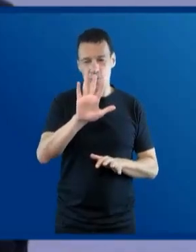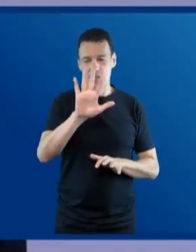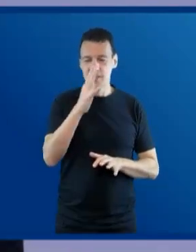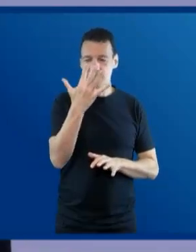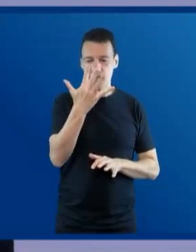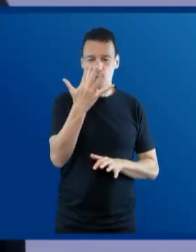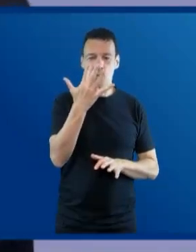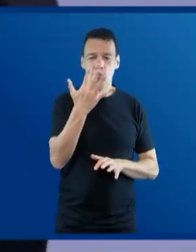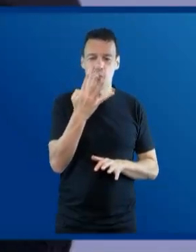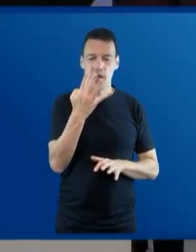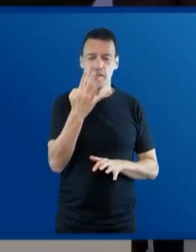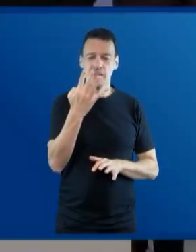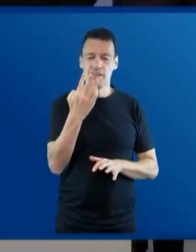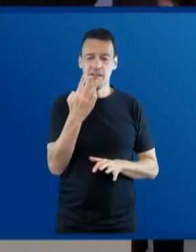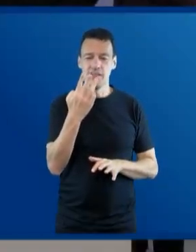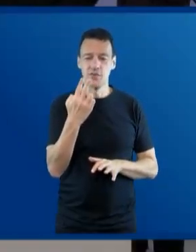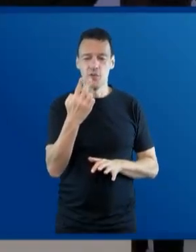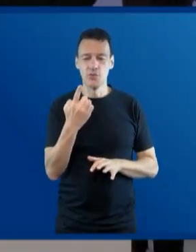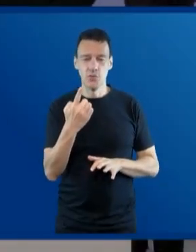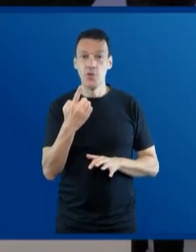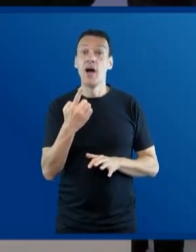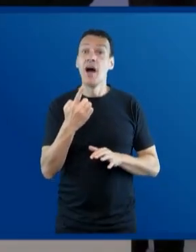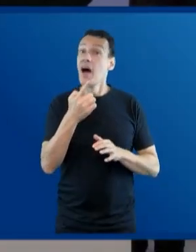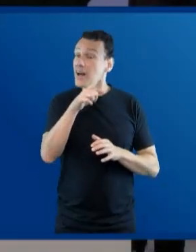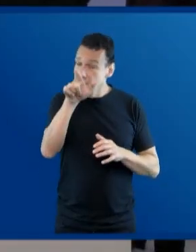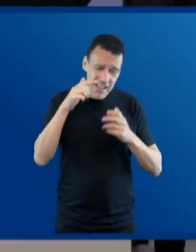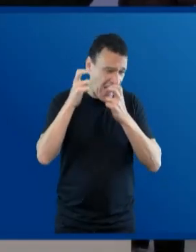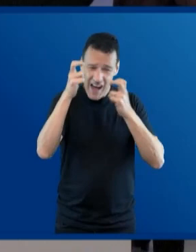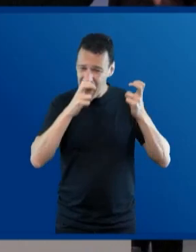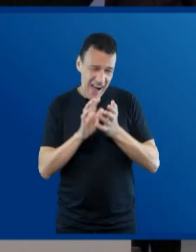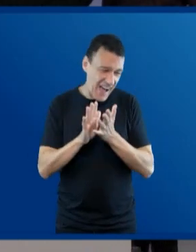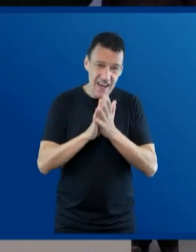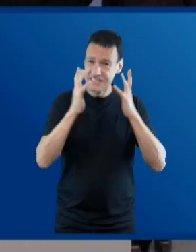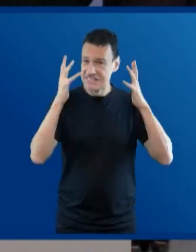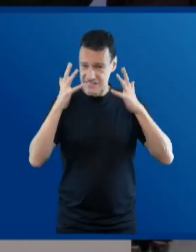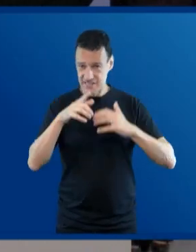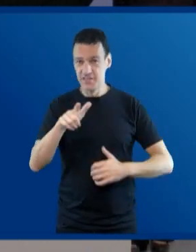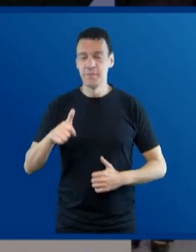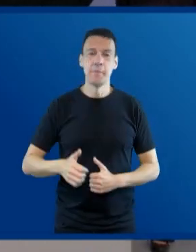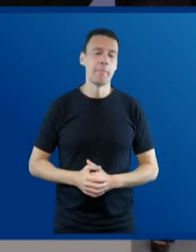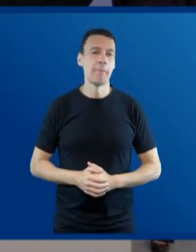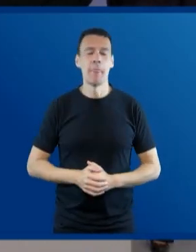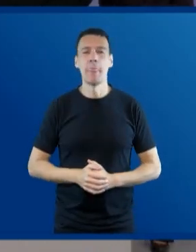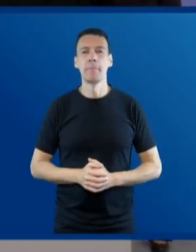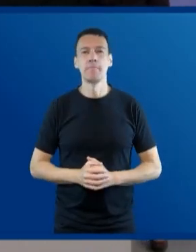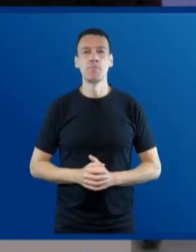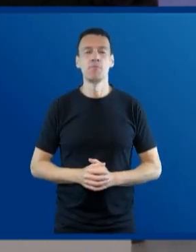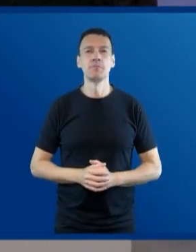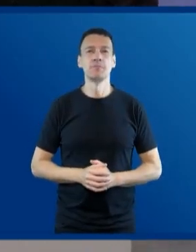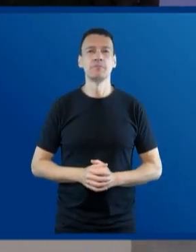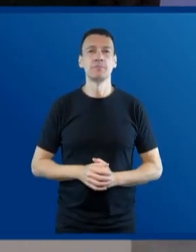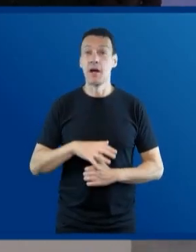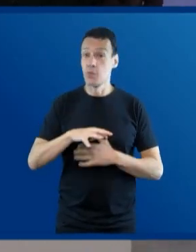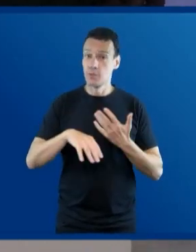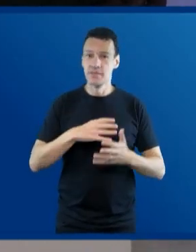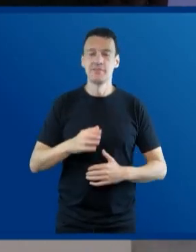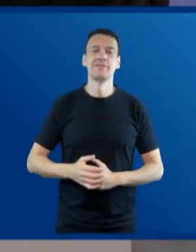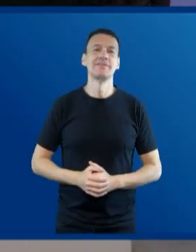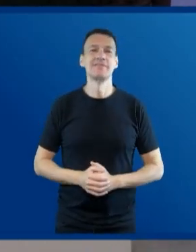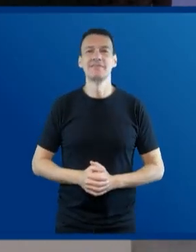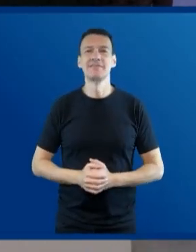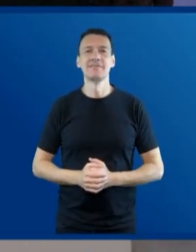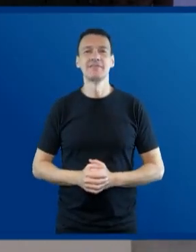aí eu conto com vocês para a gente fazer gritaria, bagunça, tá bom? Vamos lá, vem para cá vocês, aqui, Cris,